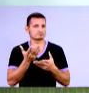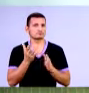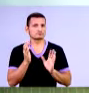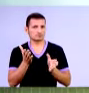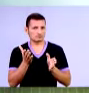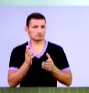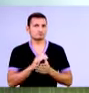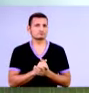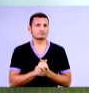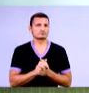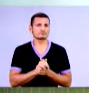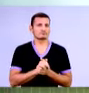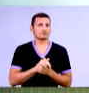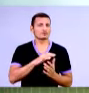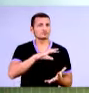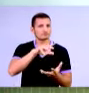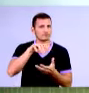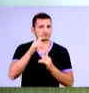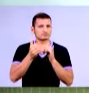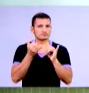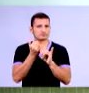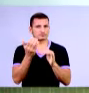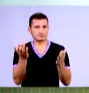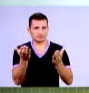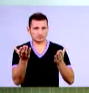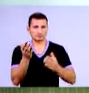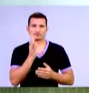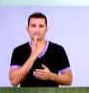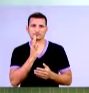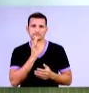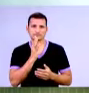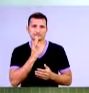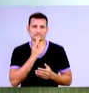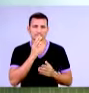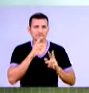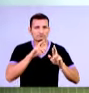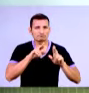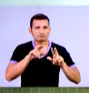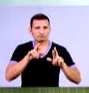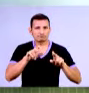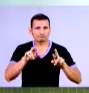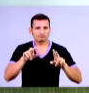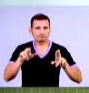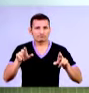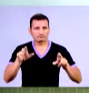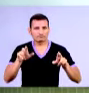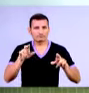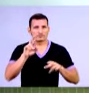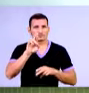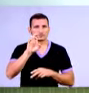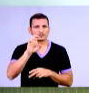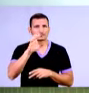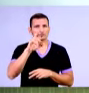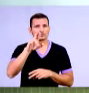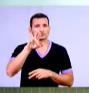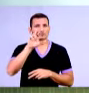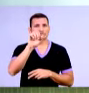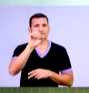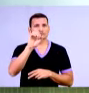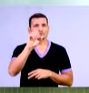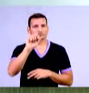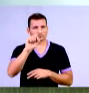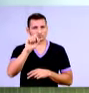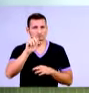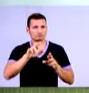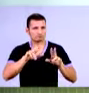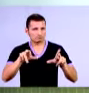ingressaram no universo da internet hoje, conhecendo uma série de recursos multimídias, né? Com a disposição de